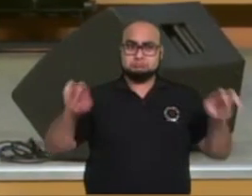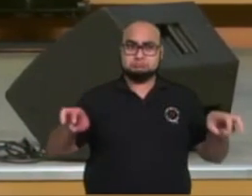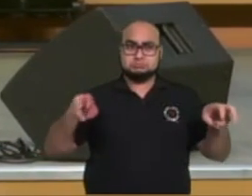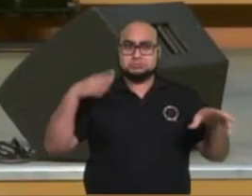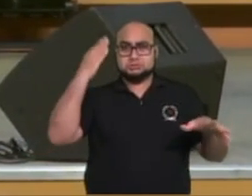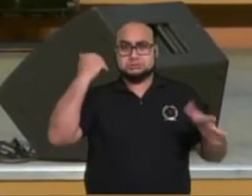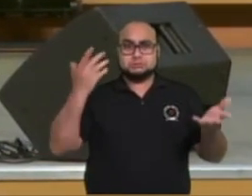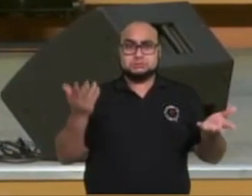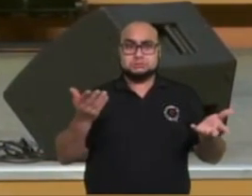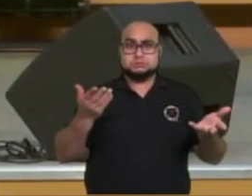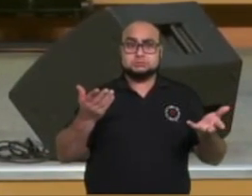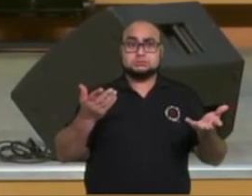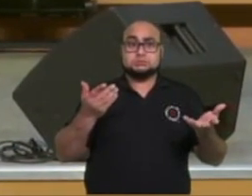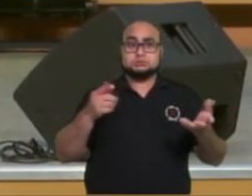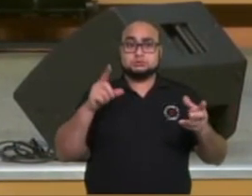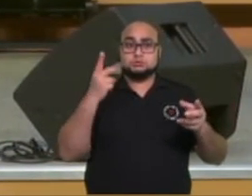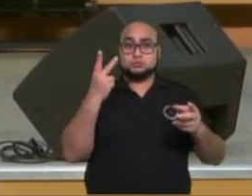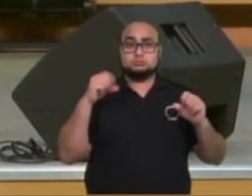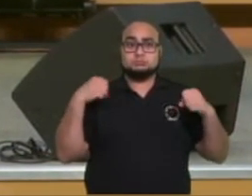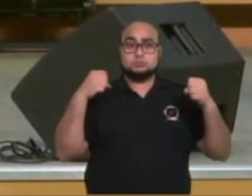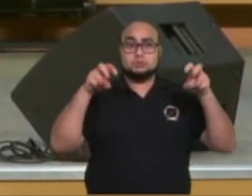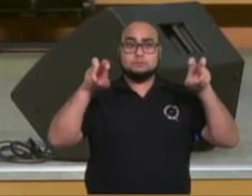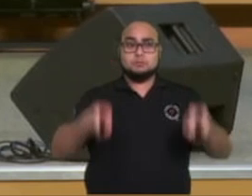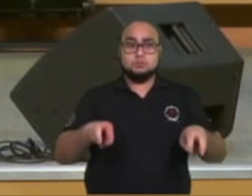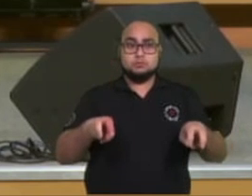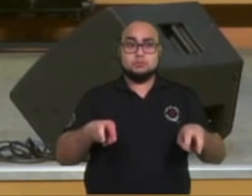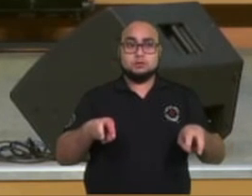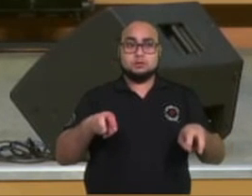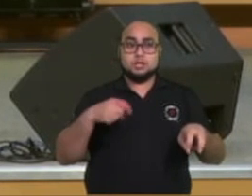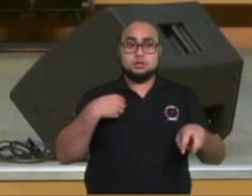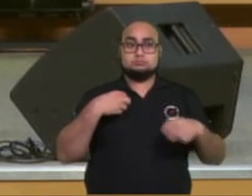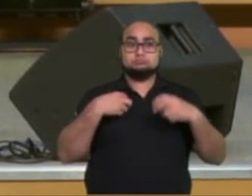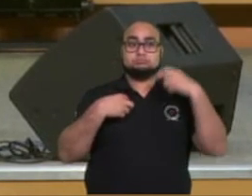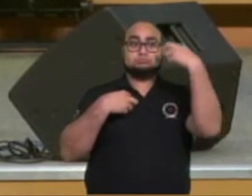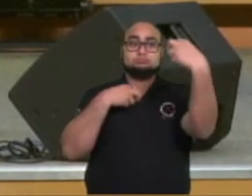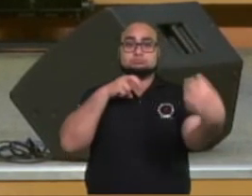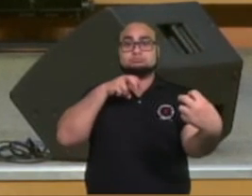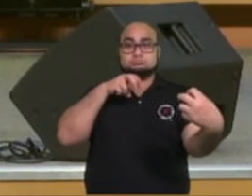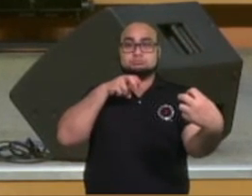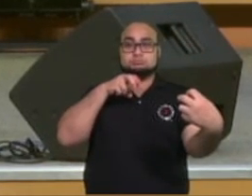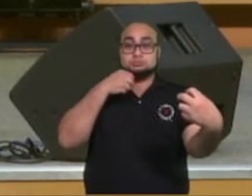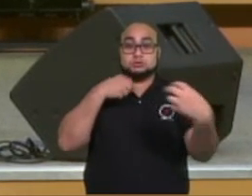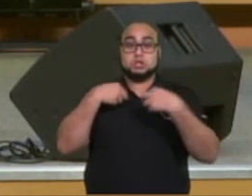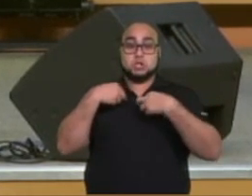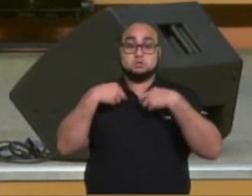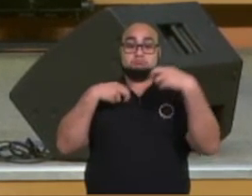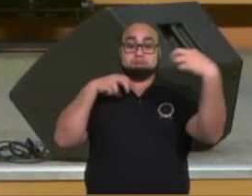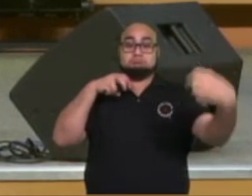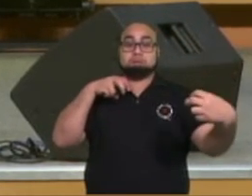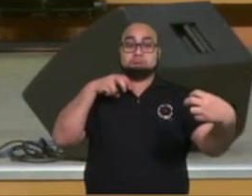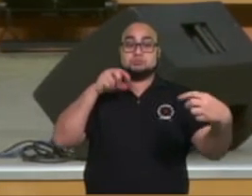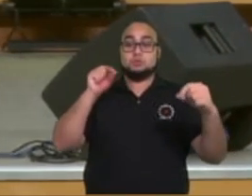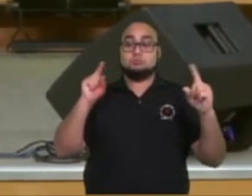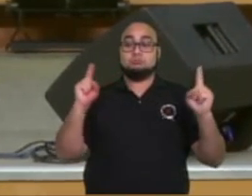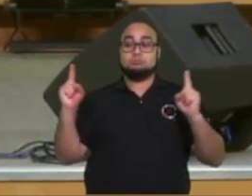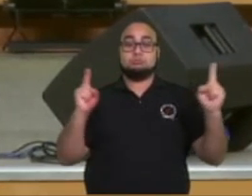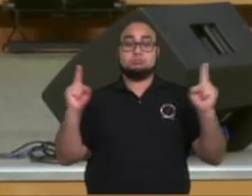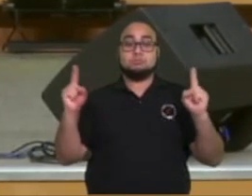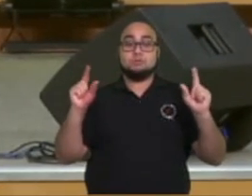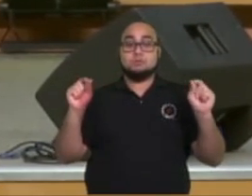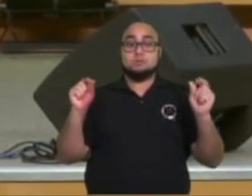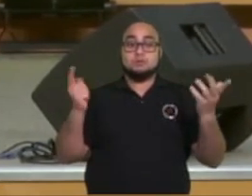à sua esquerda mas vou falar um E eu lá do outro lado e os dois desculpa a expressão